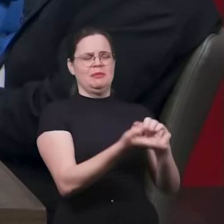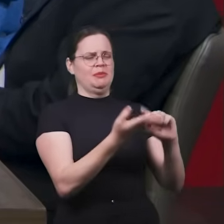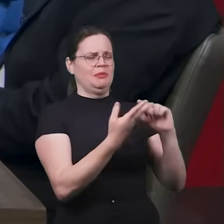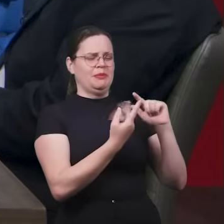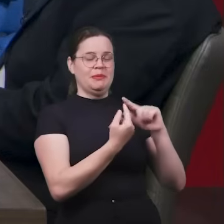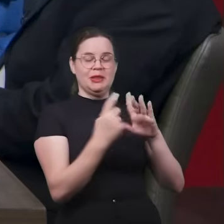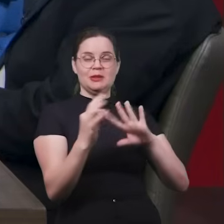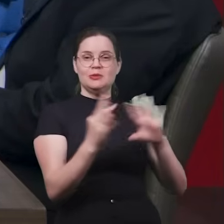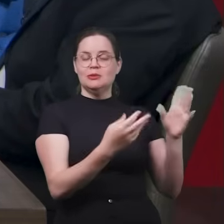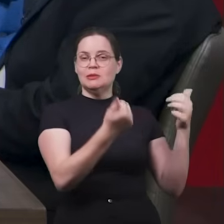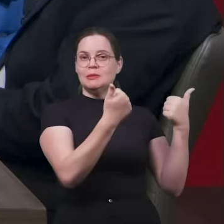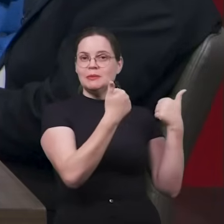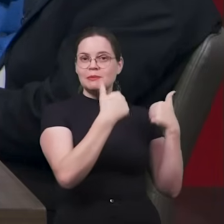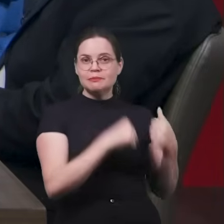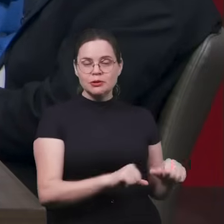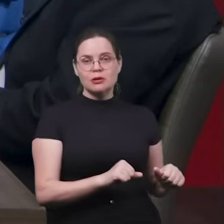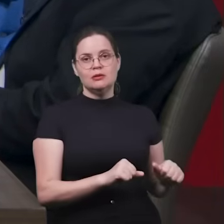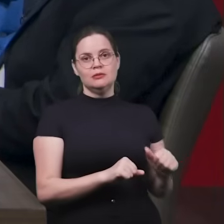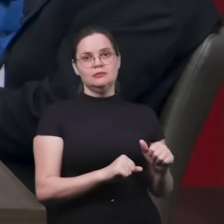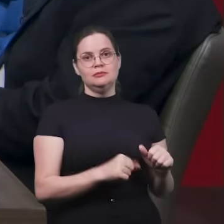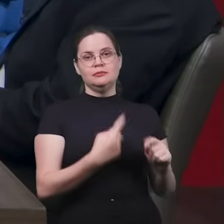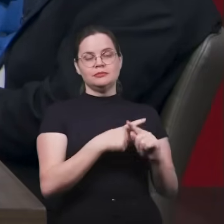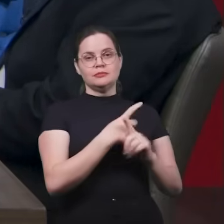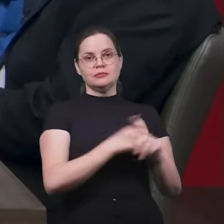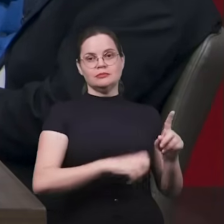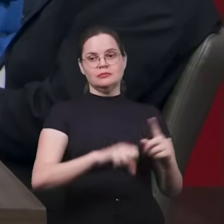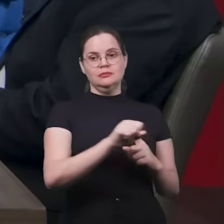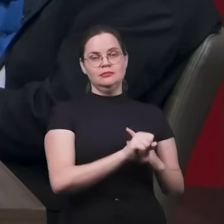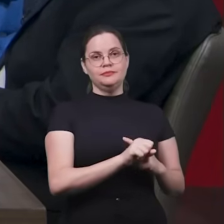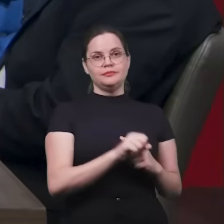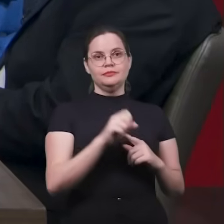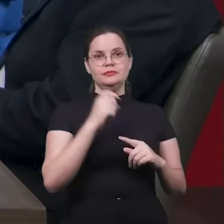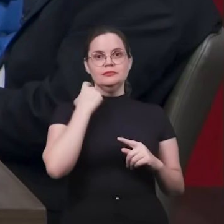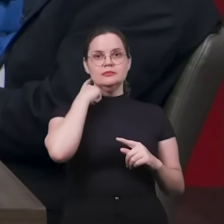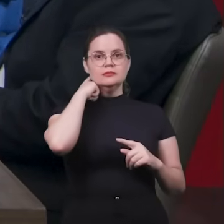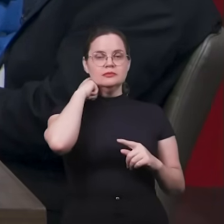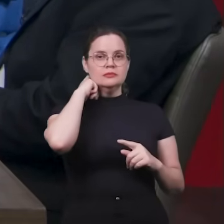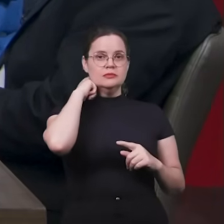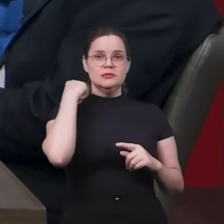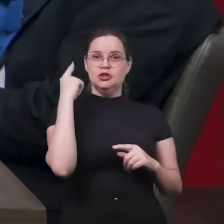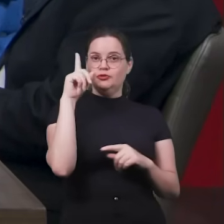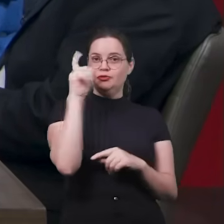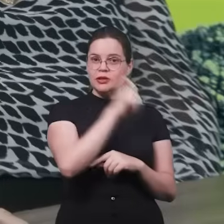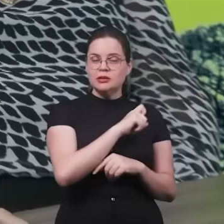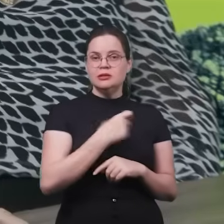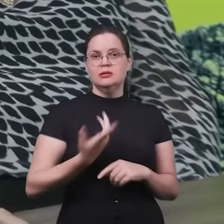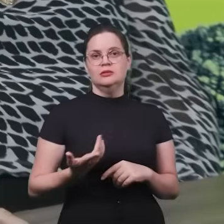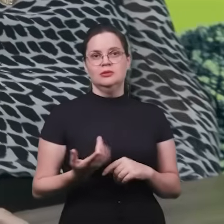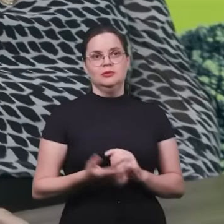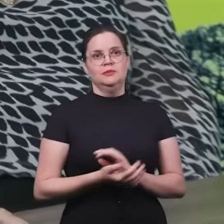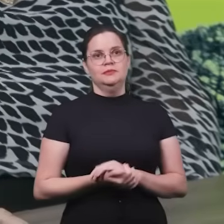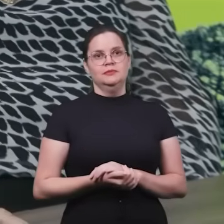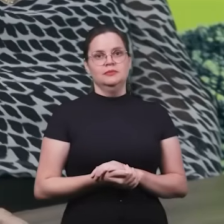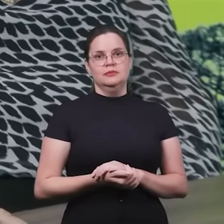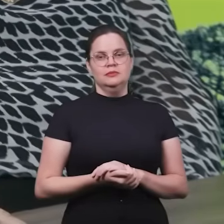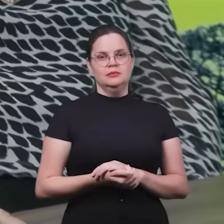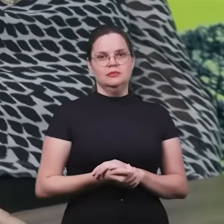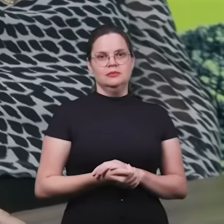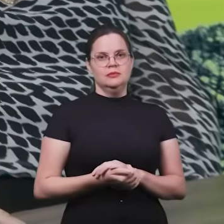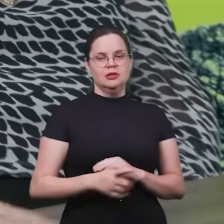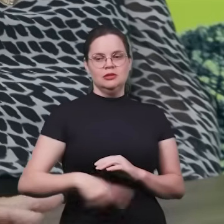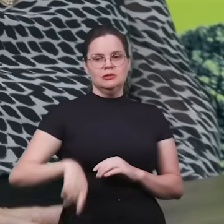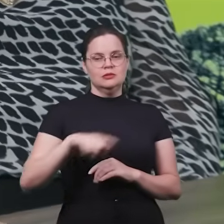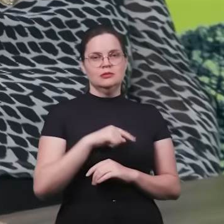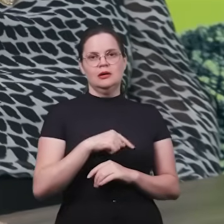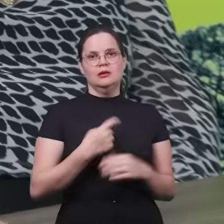de todos os tipos, né? É uma sociedade difícil, né, da gente até